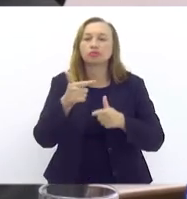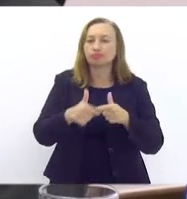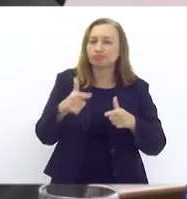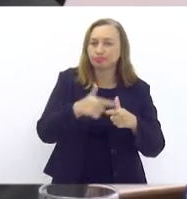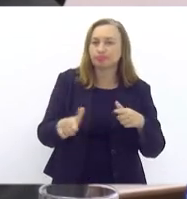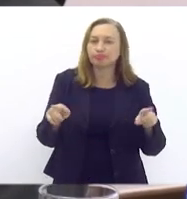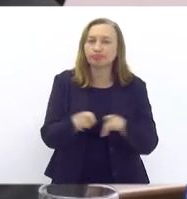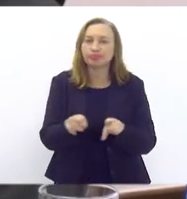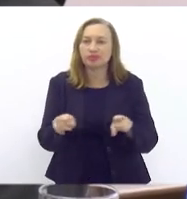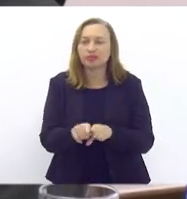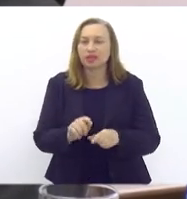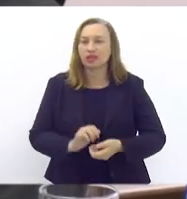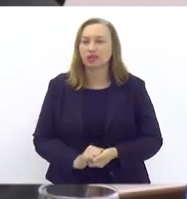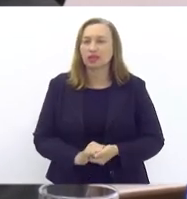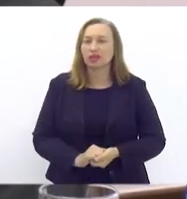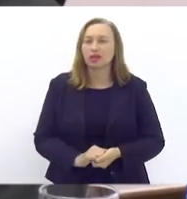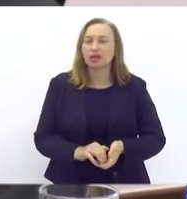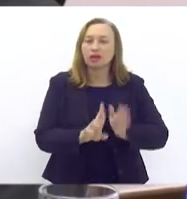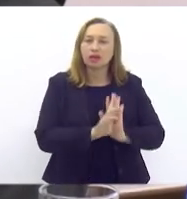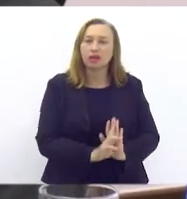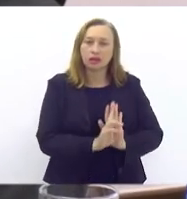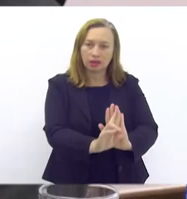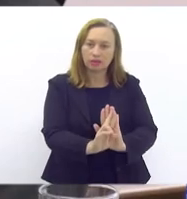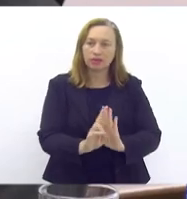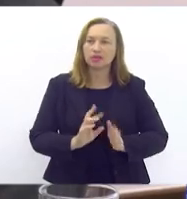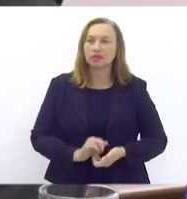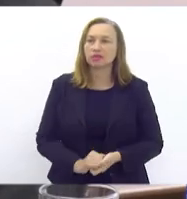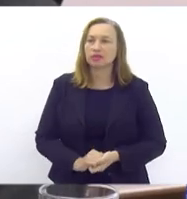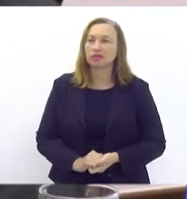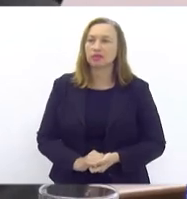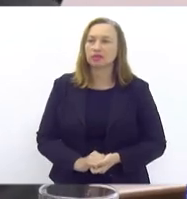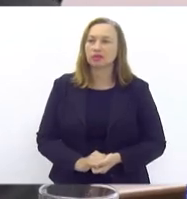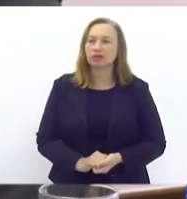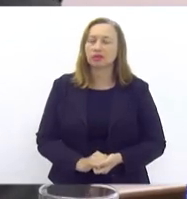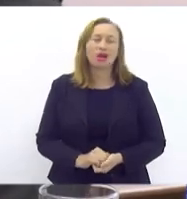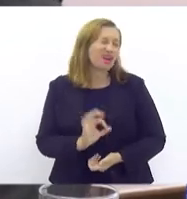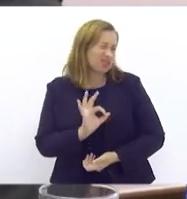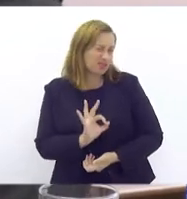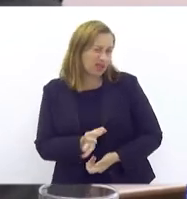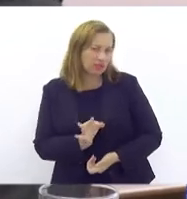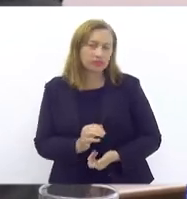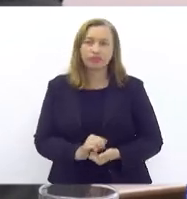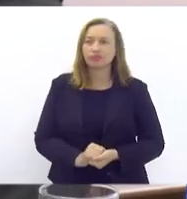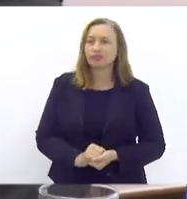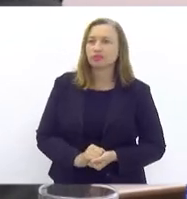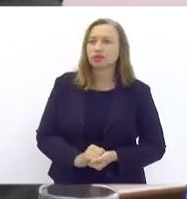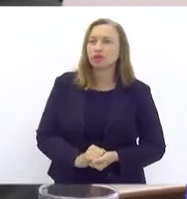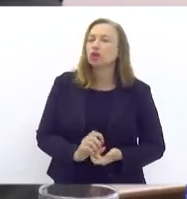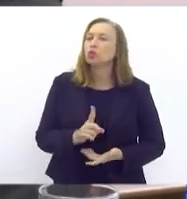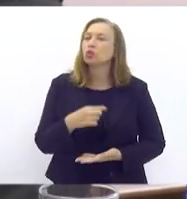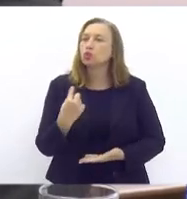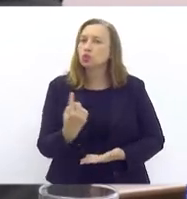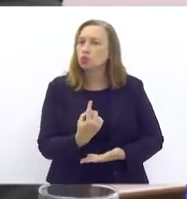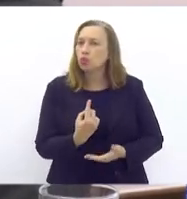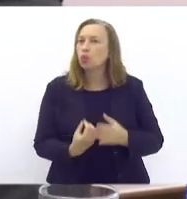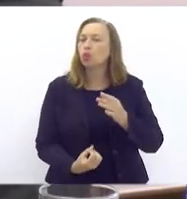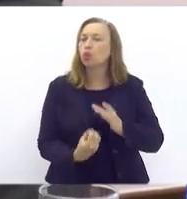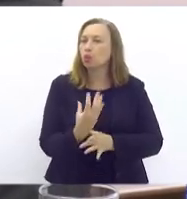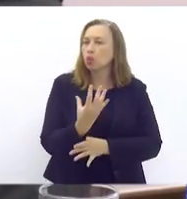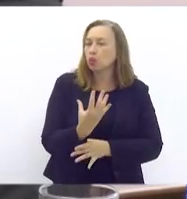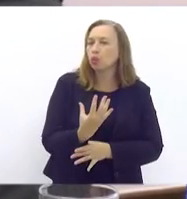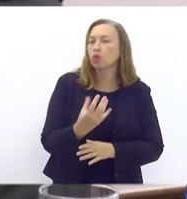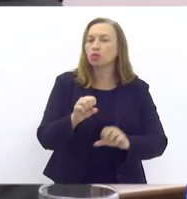que é a questão da representatividade é óbvio que quando nós reproduzimos um